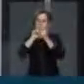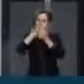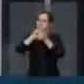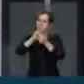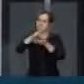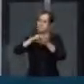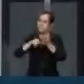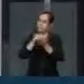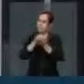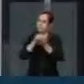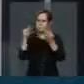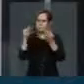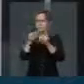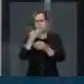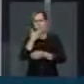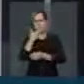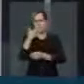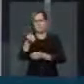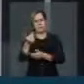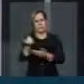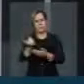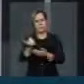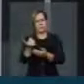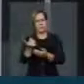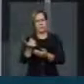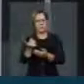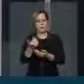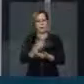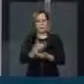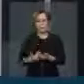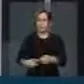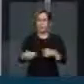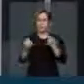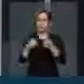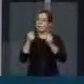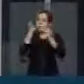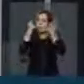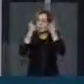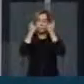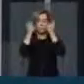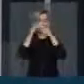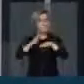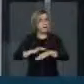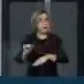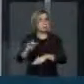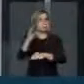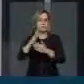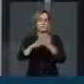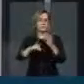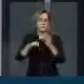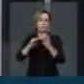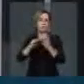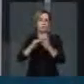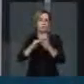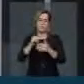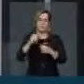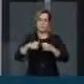vez mais que os governos pai deve se preocupar acima aqueles acima de 20 mil